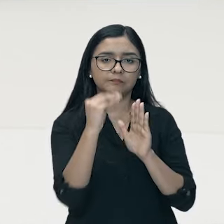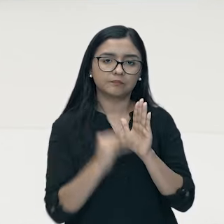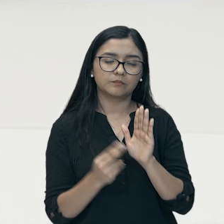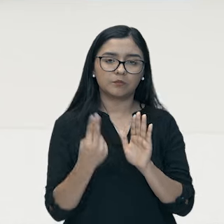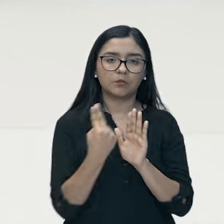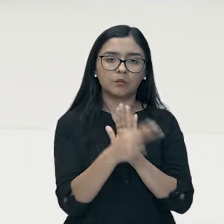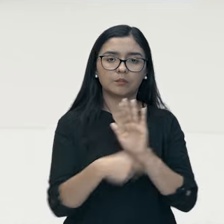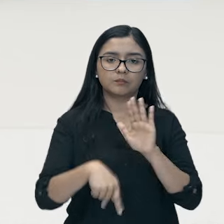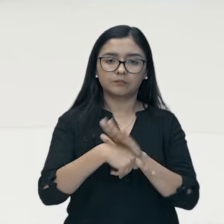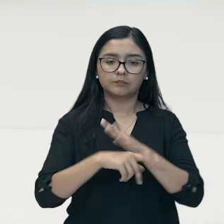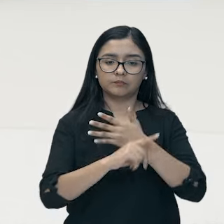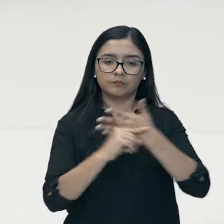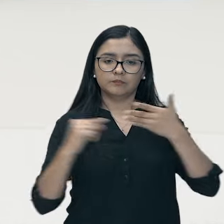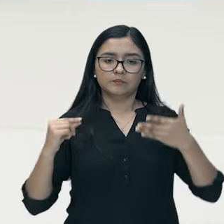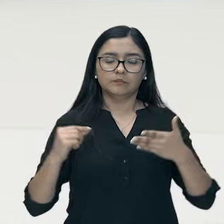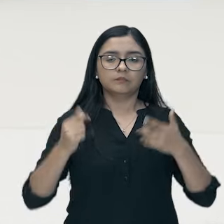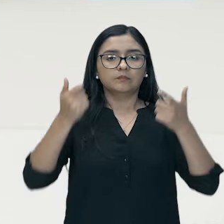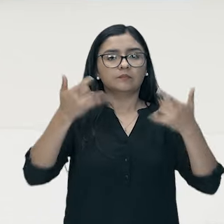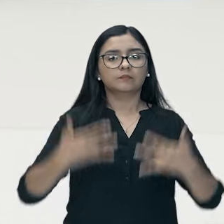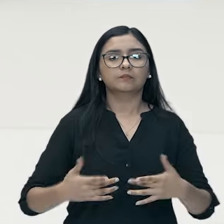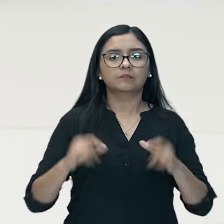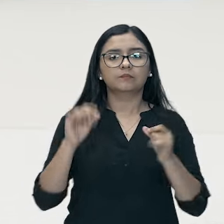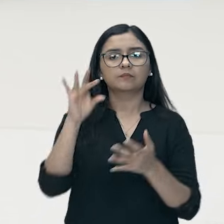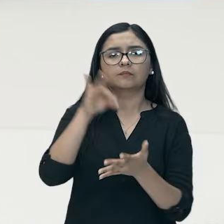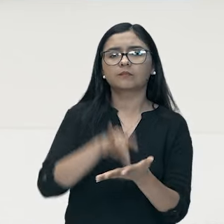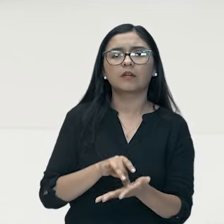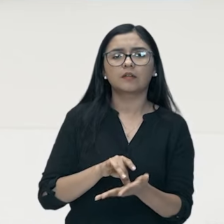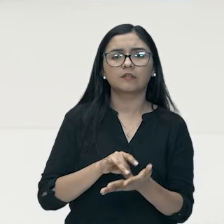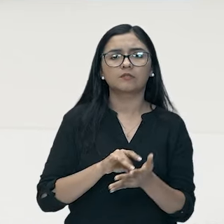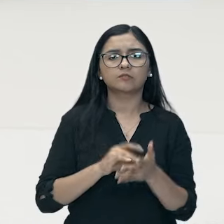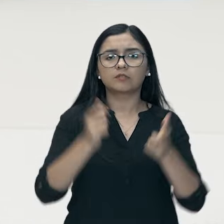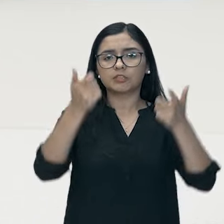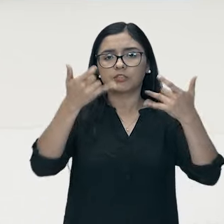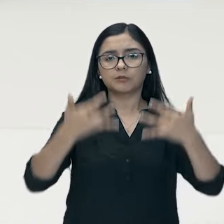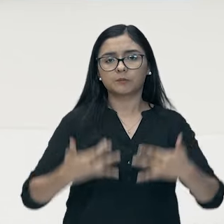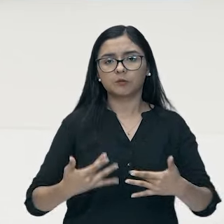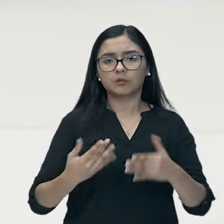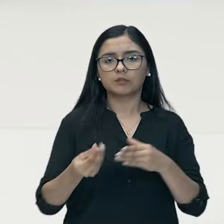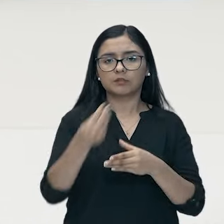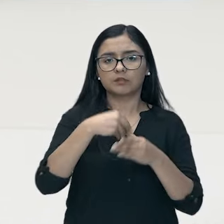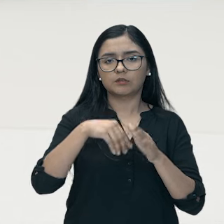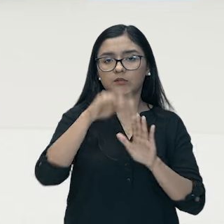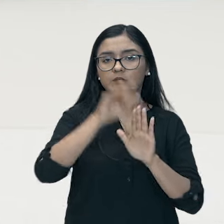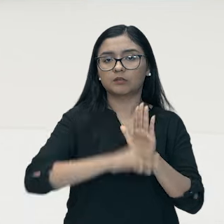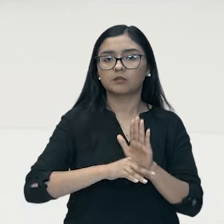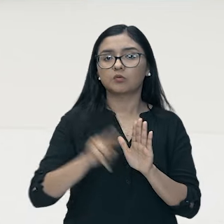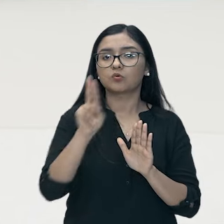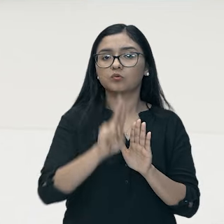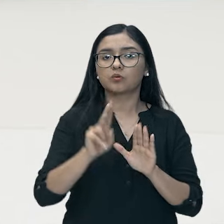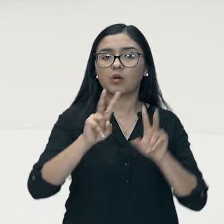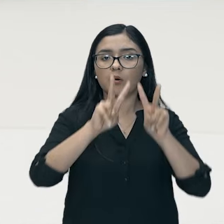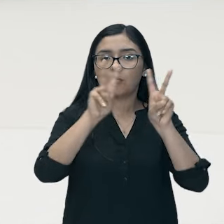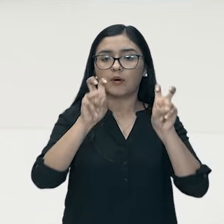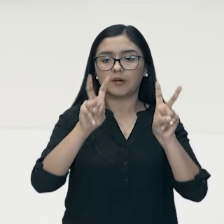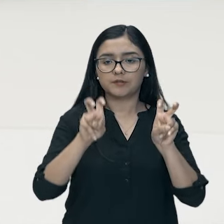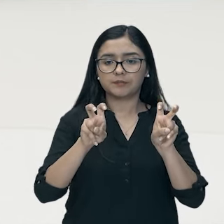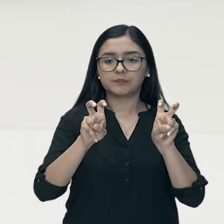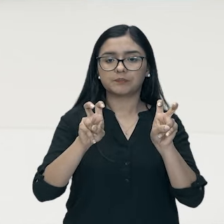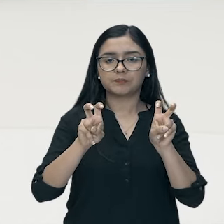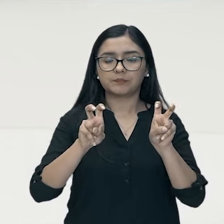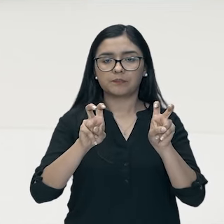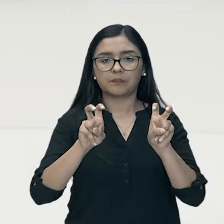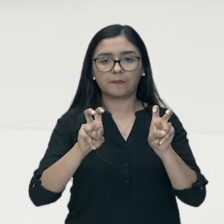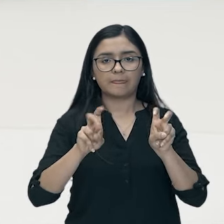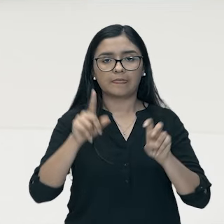autor E aí eu digo o que ele de fato falou e quando eu faço isso eu coloco o quê as aspas não é então eu